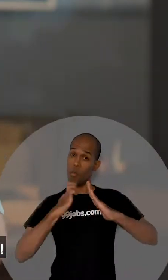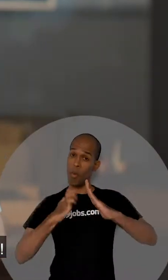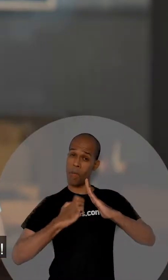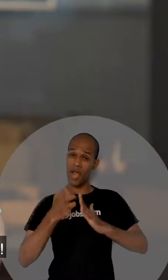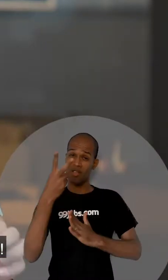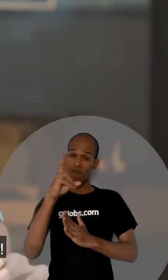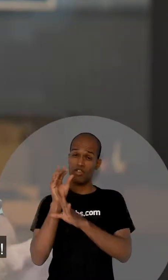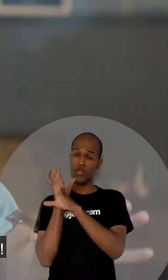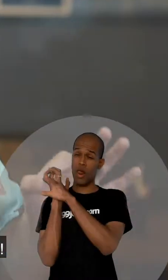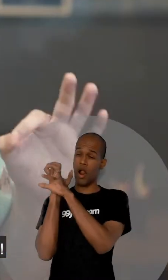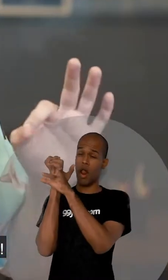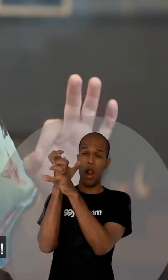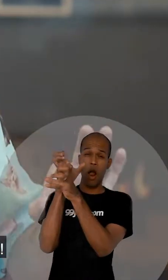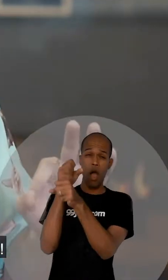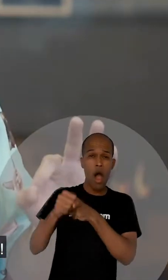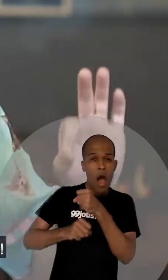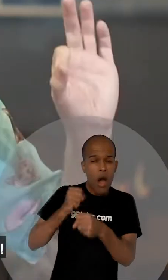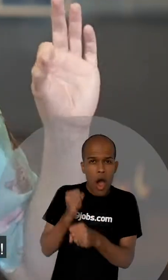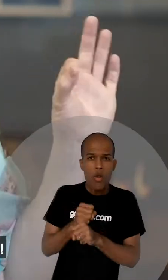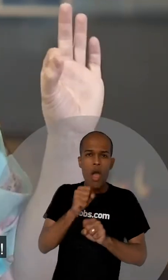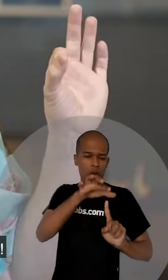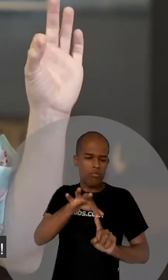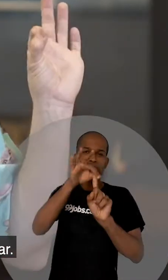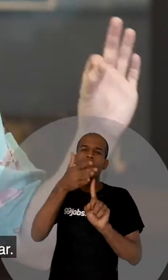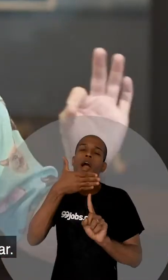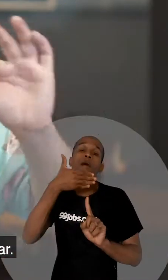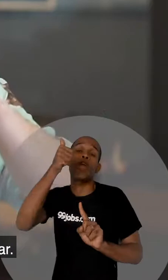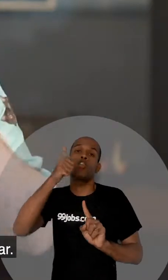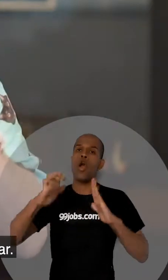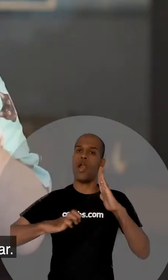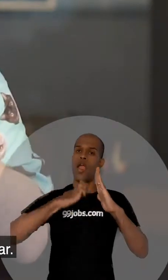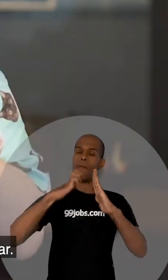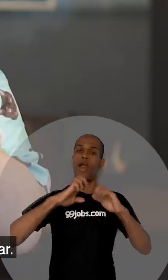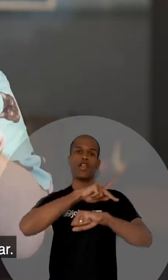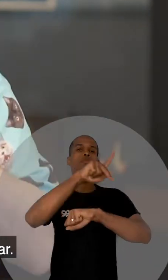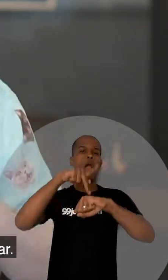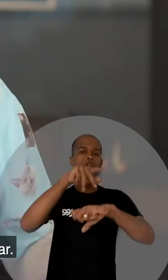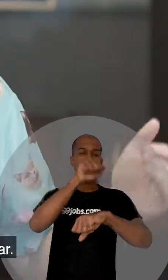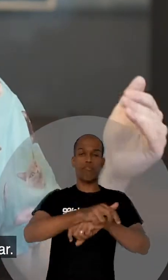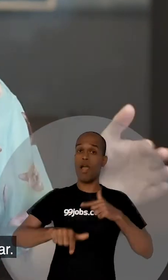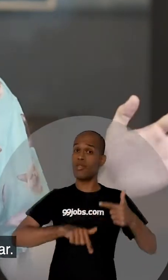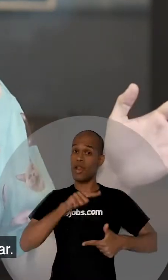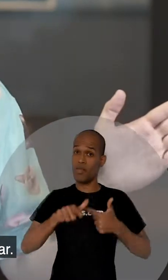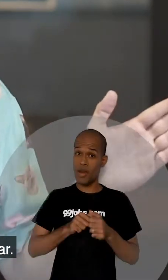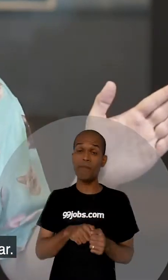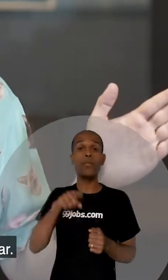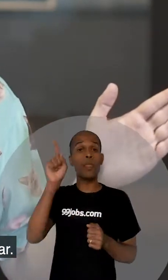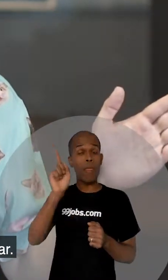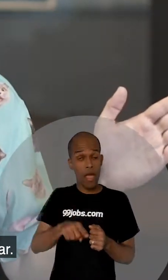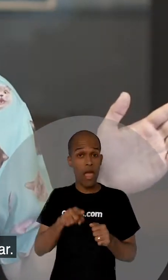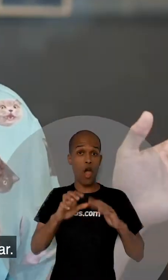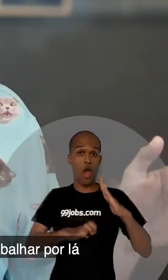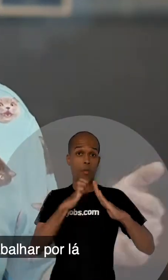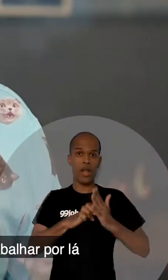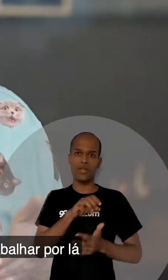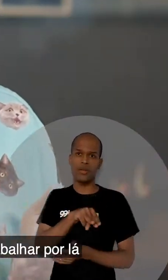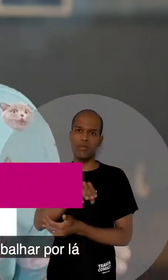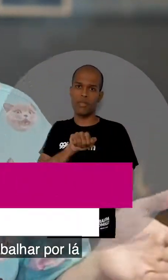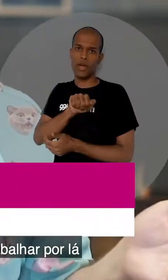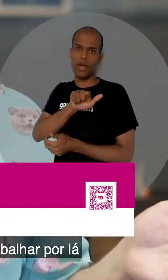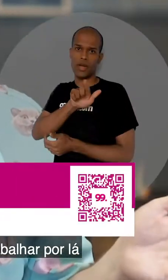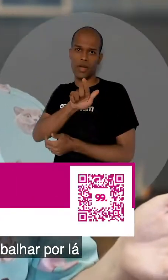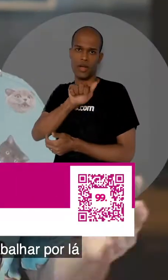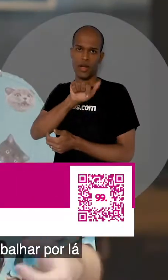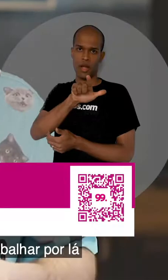existe uma empresa que há mais de 20 anos, é eleita uma das melhores empresas do país para se trabalhar. Essa